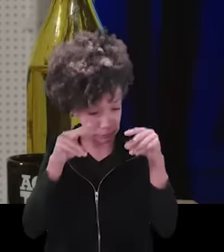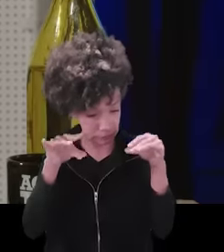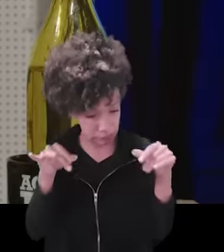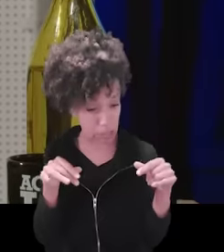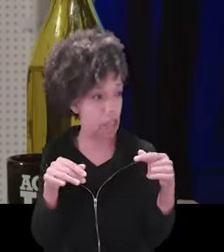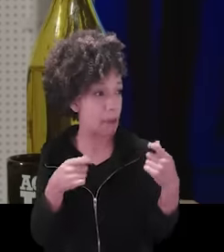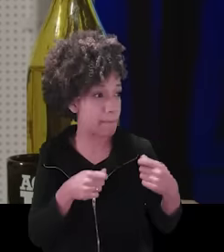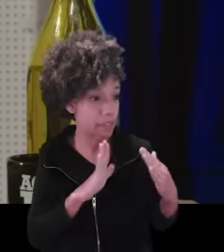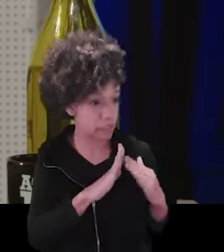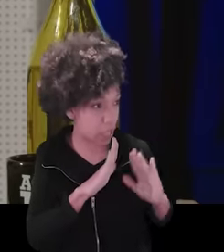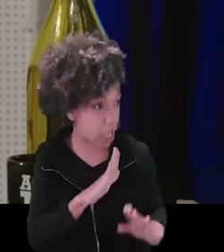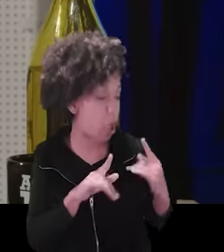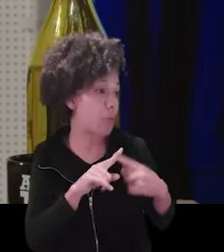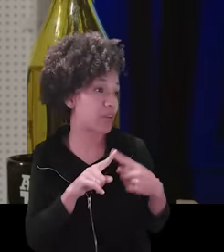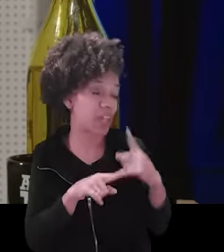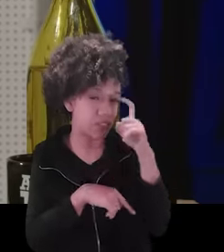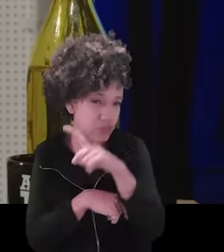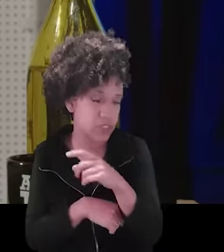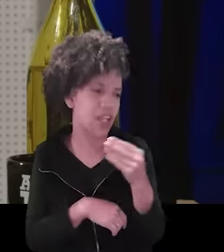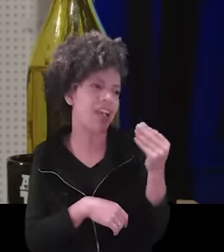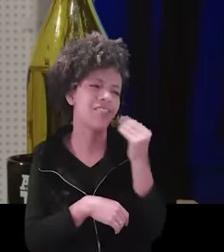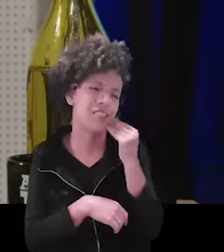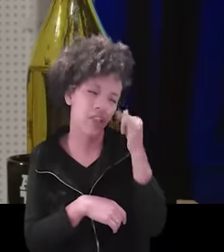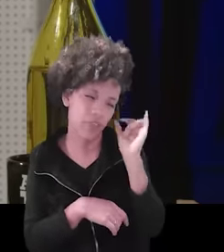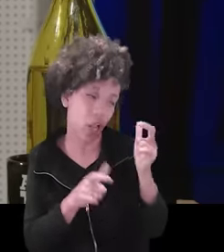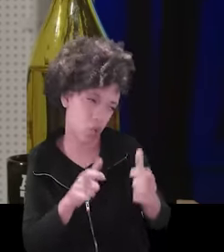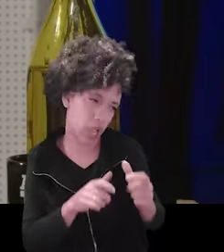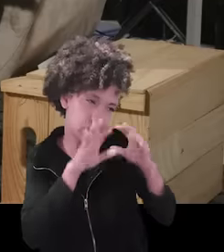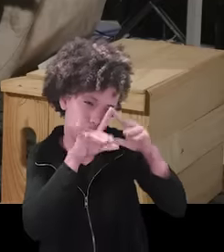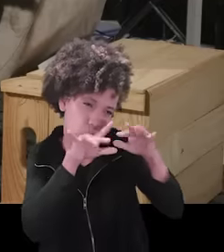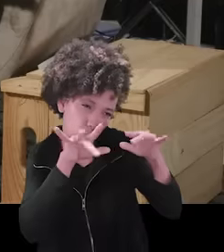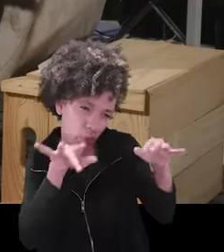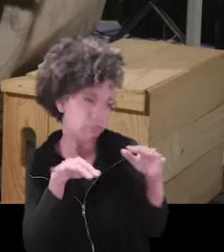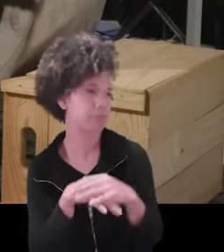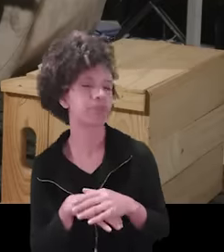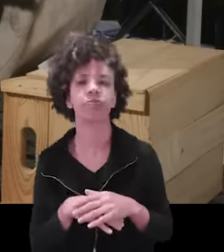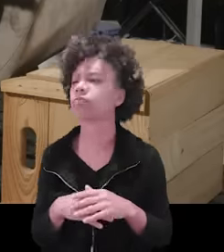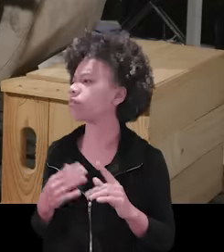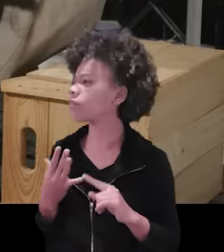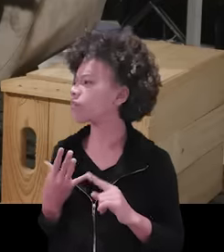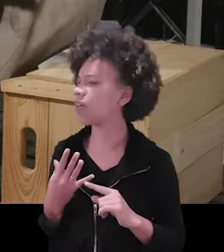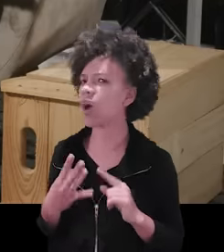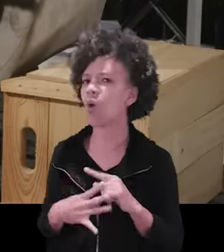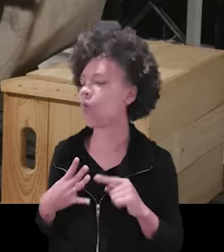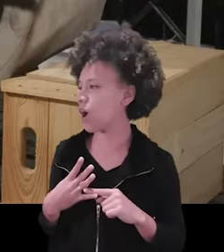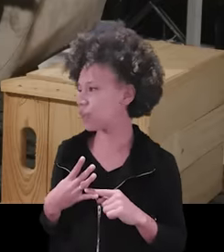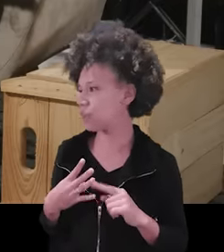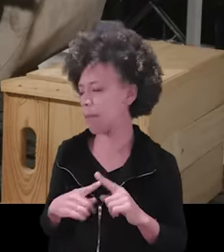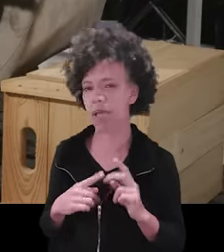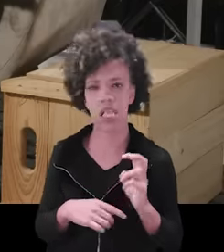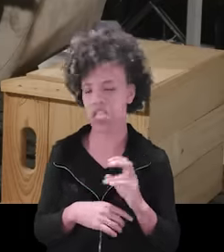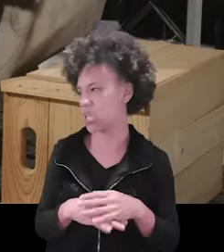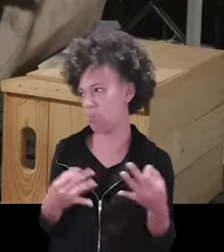muita gente tem que ficar dentro de casa porque é uma vida difícil então tentar evitar o lugar diz assim mas eu falei quando você já mas tá